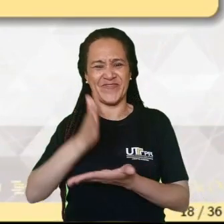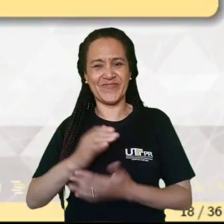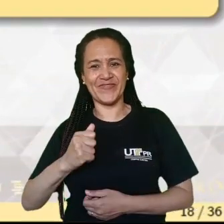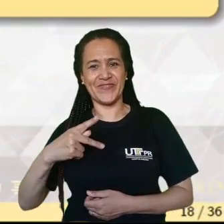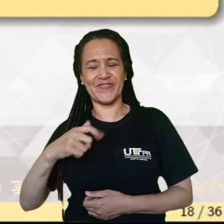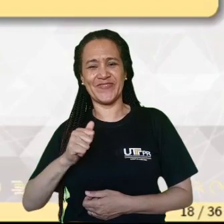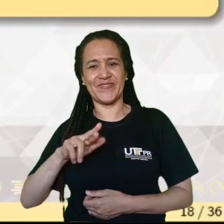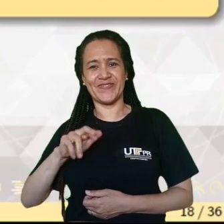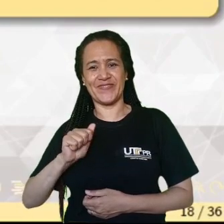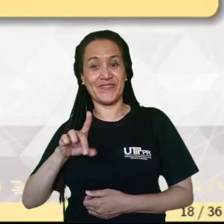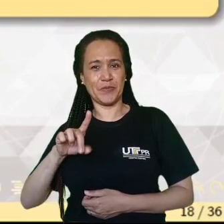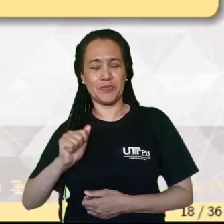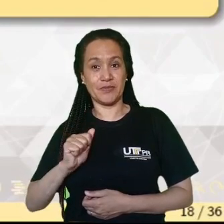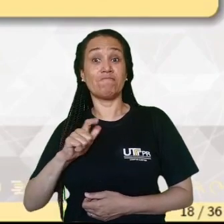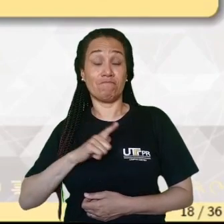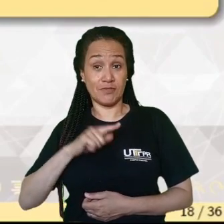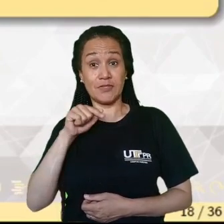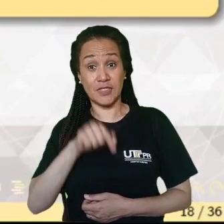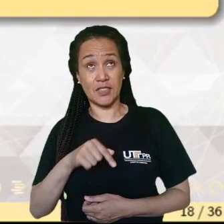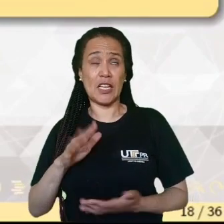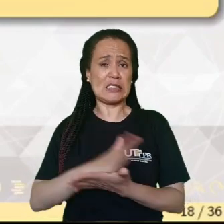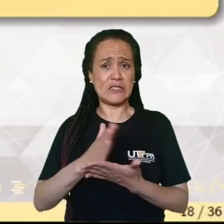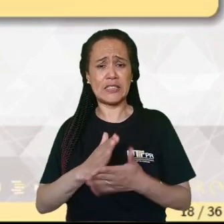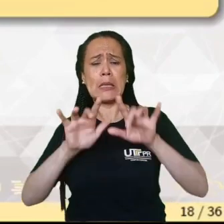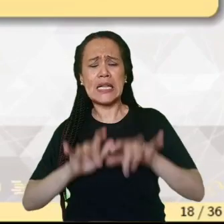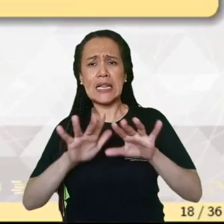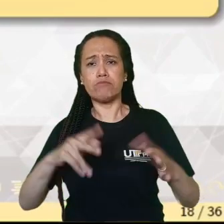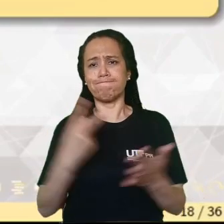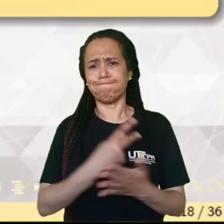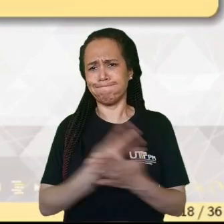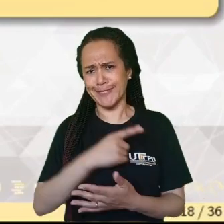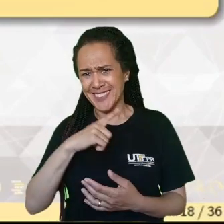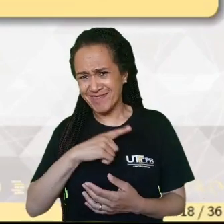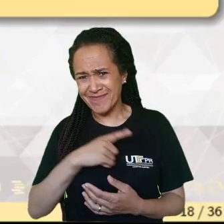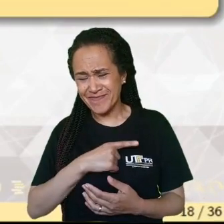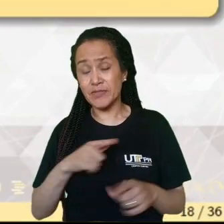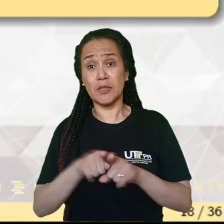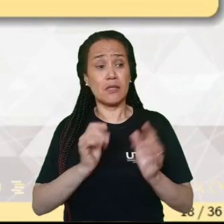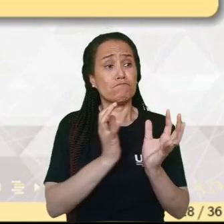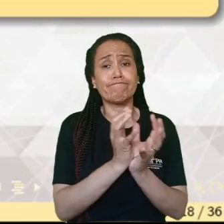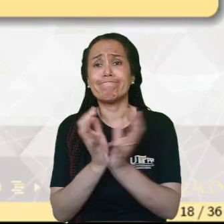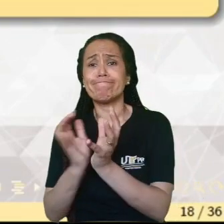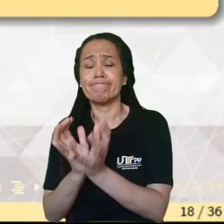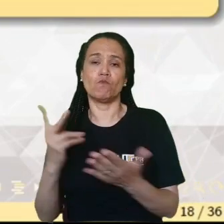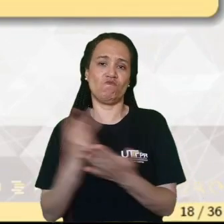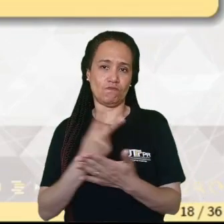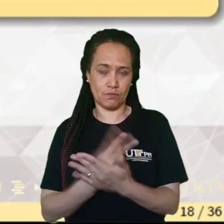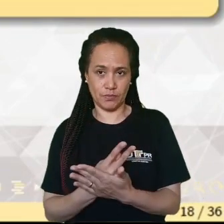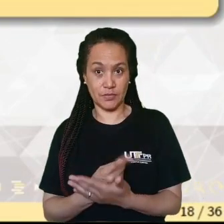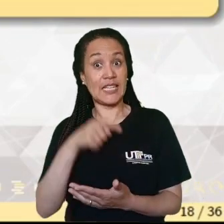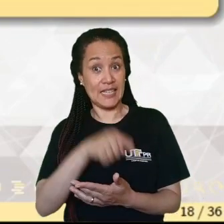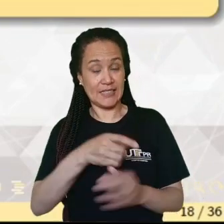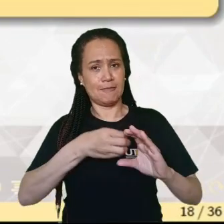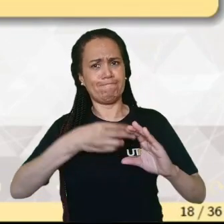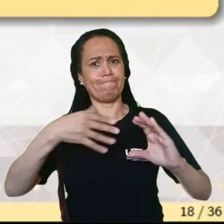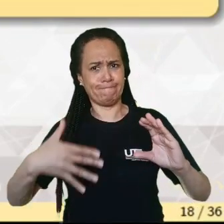são possivelmente valores mal digitados, valores que são classificados de forma errada. Então, essa é a